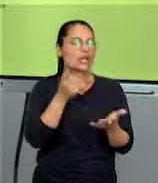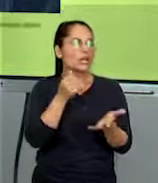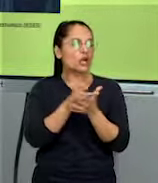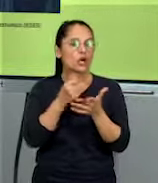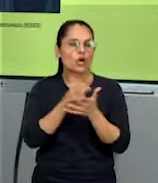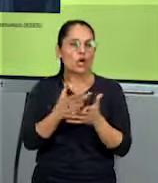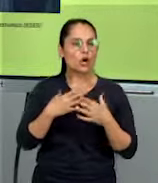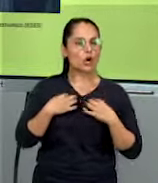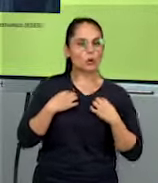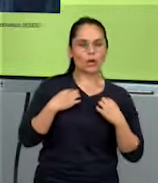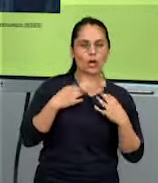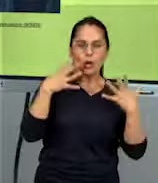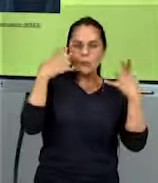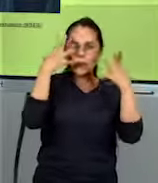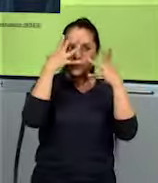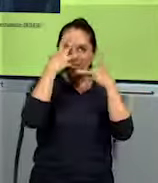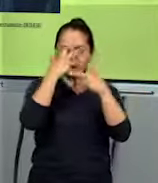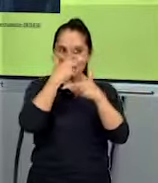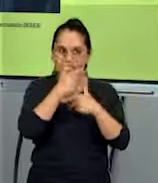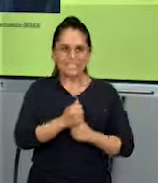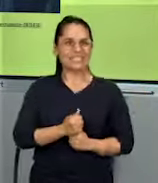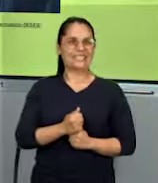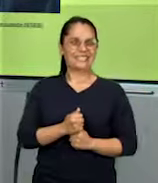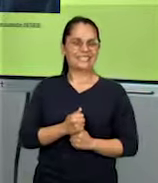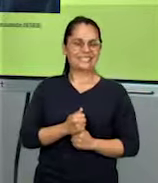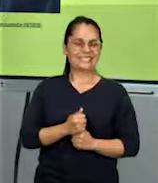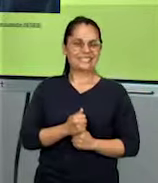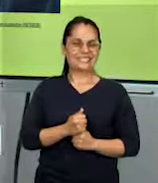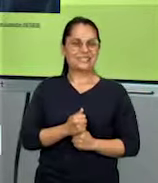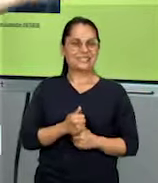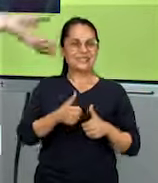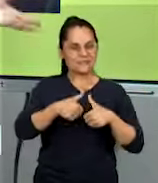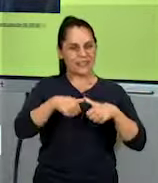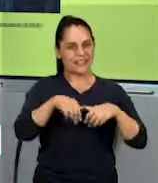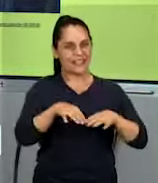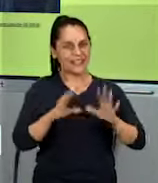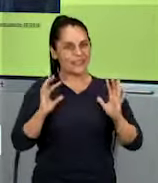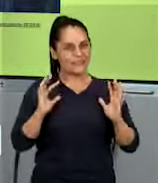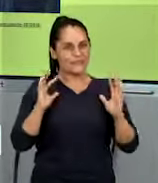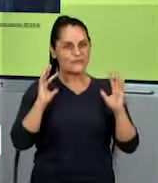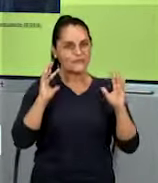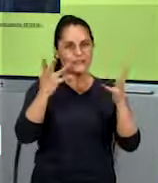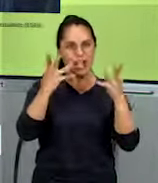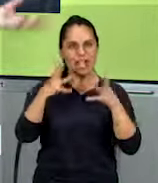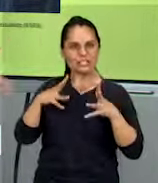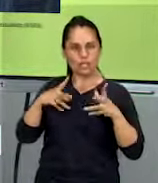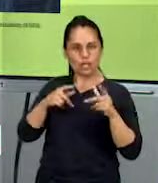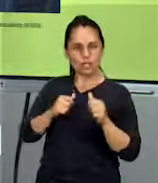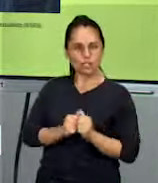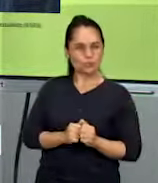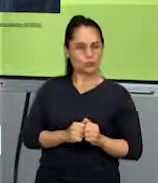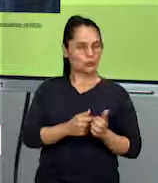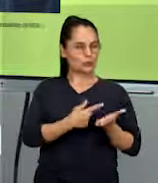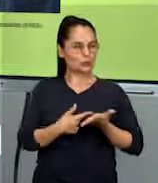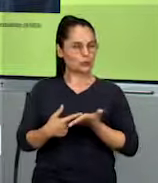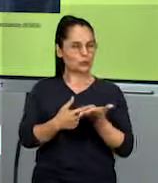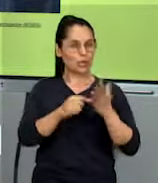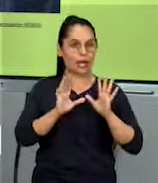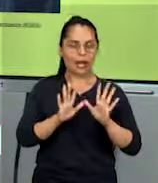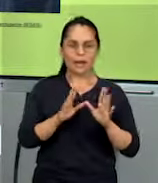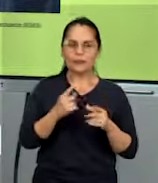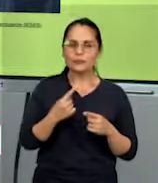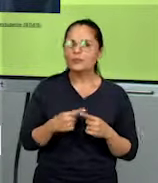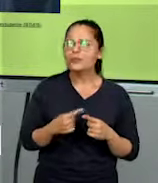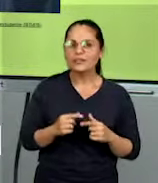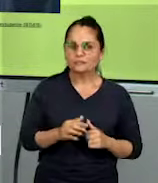roupas bonitas para poder acertar ali na festa, e todo mundo combinando. Por